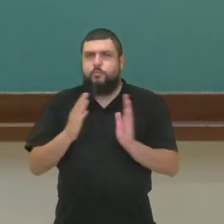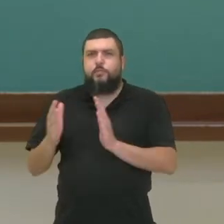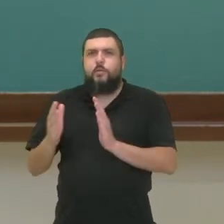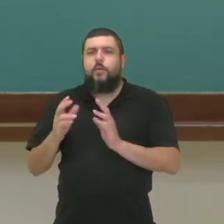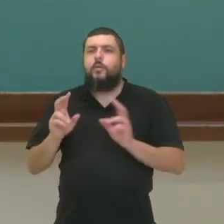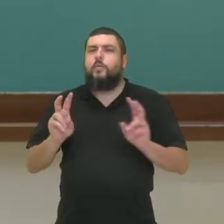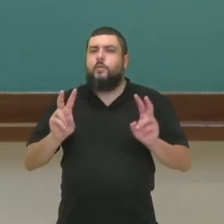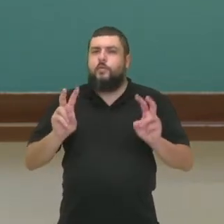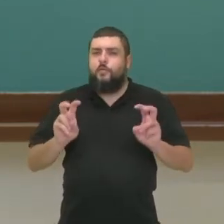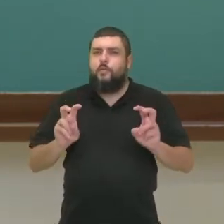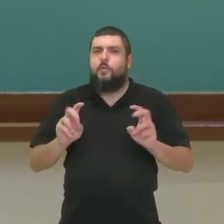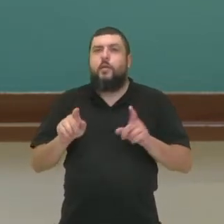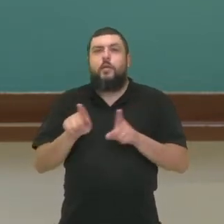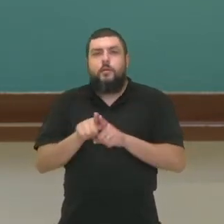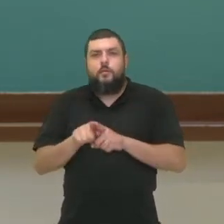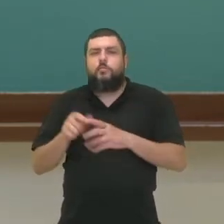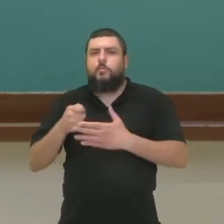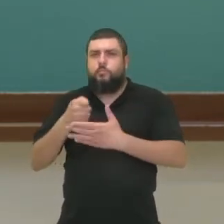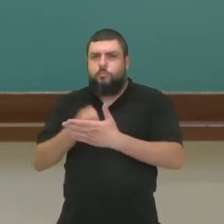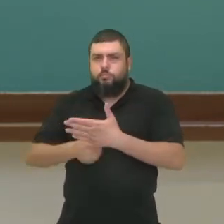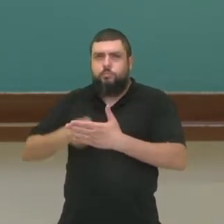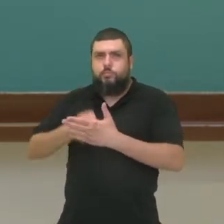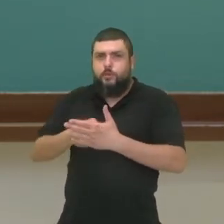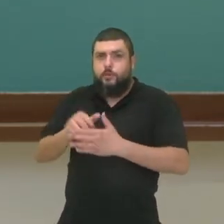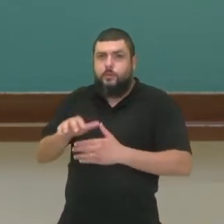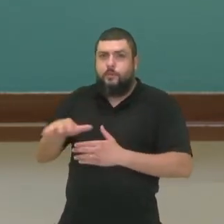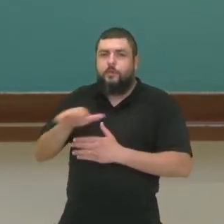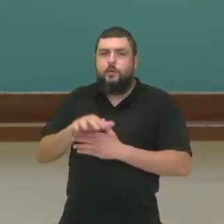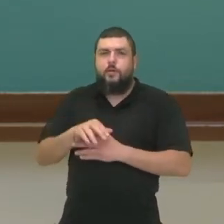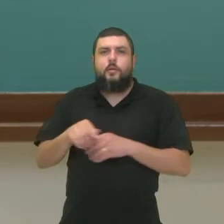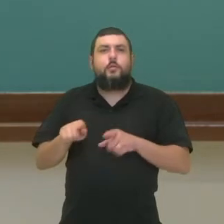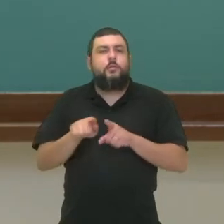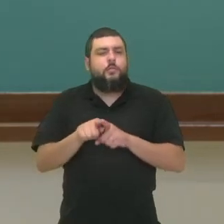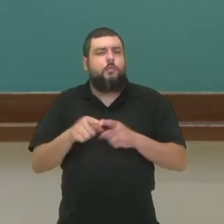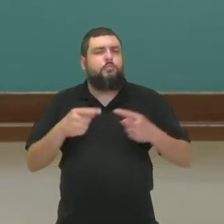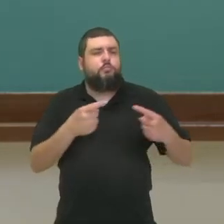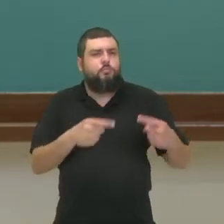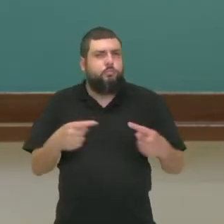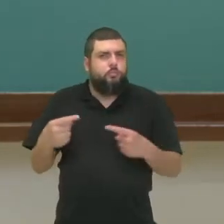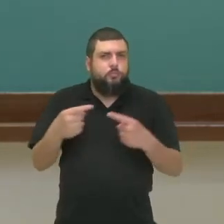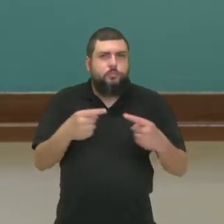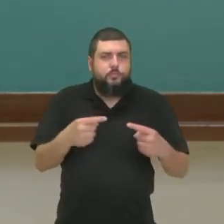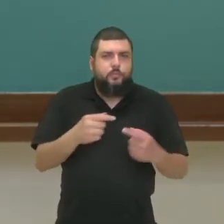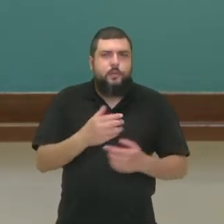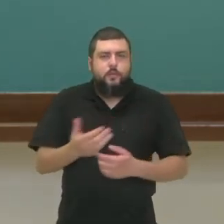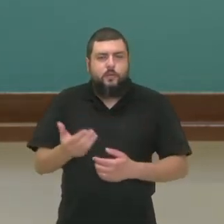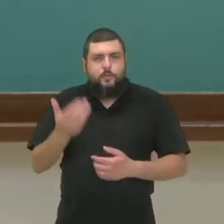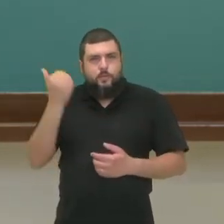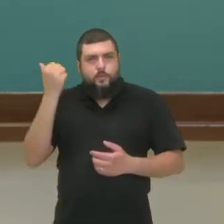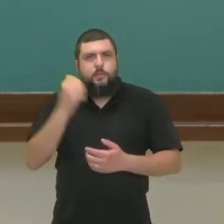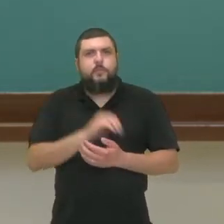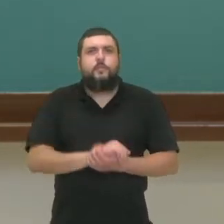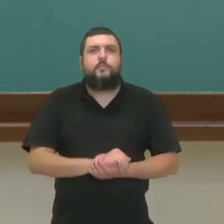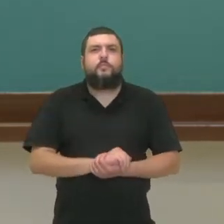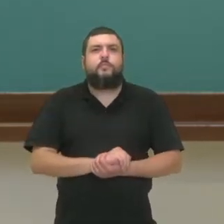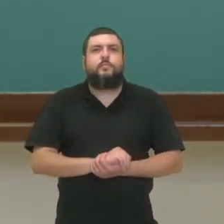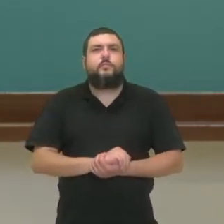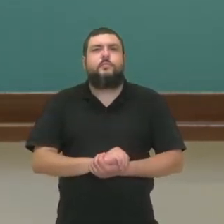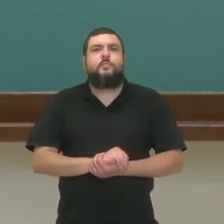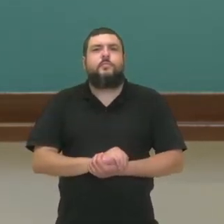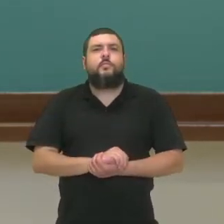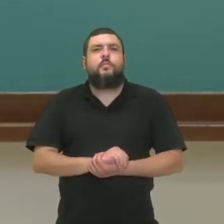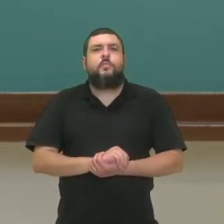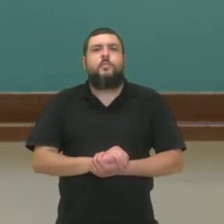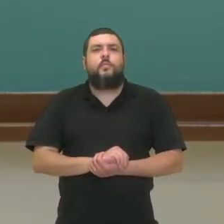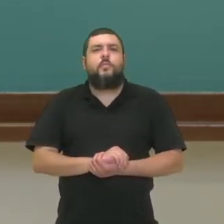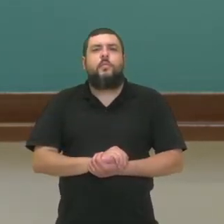tema, muita luta. É, e também muita polêmica. Embarque nessa aventura, vamos juntos? O professor Roberto vai apresentar para vocês o